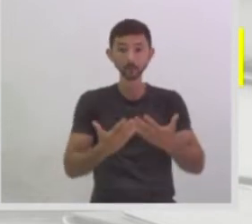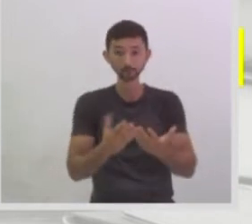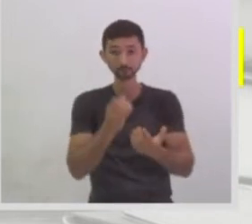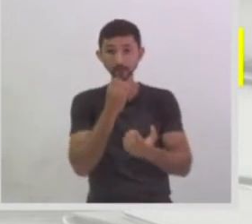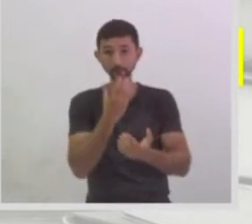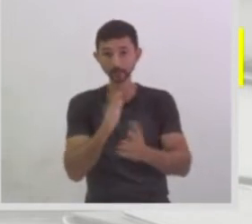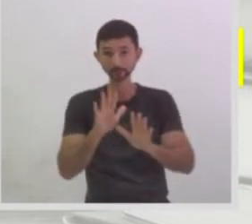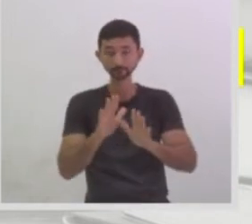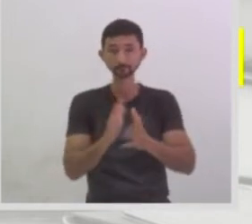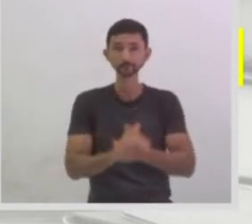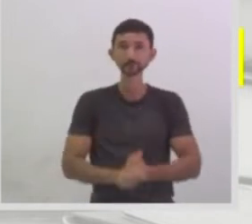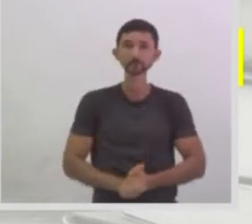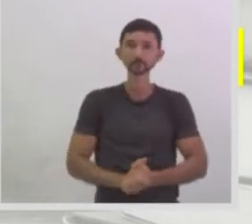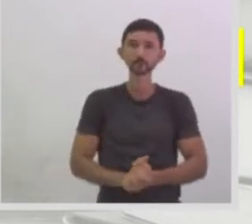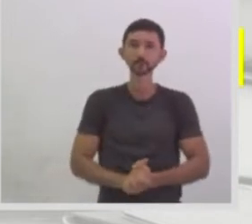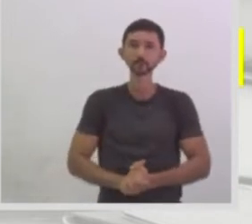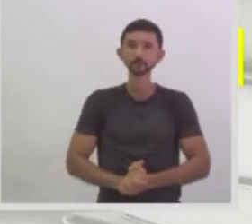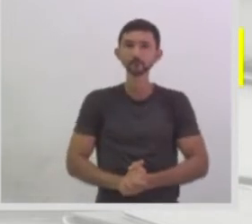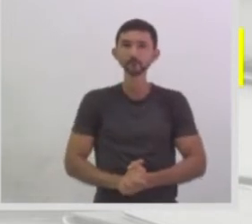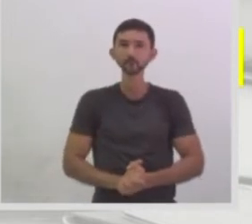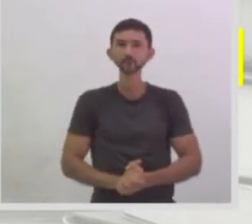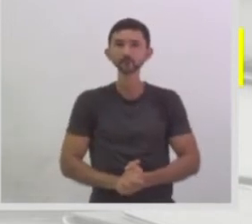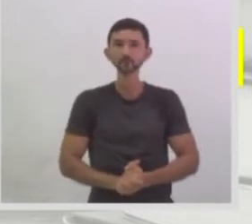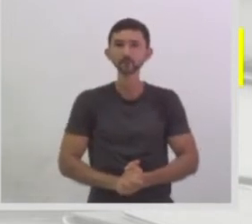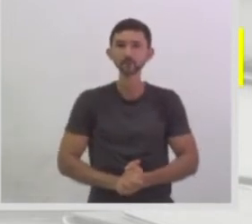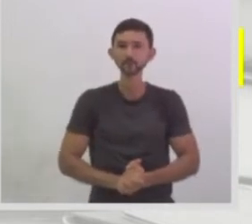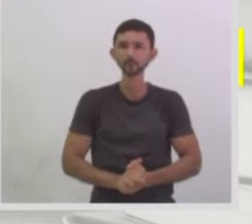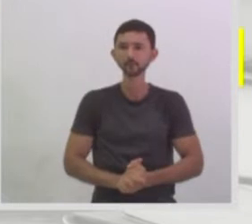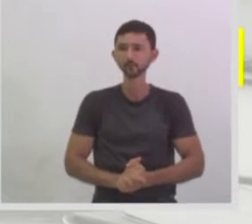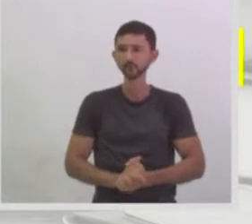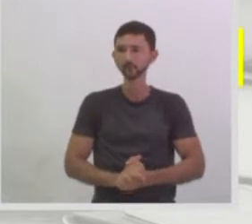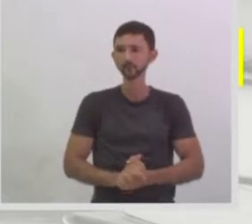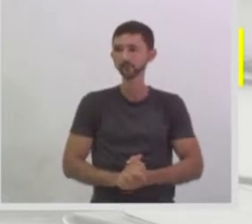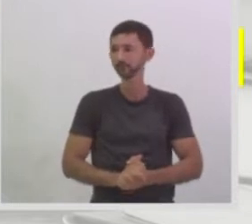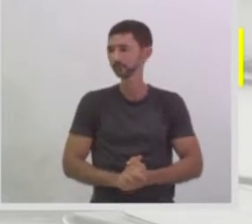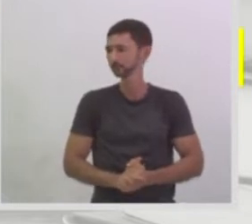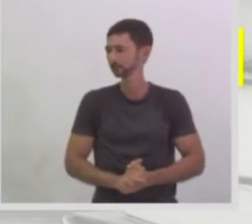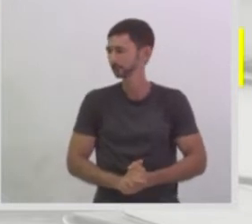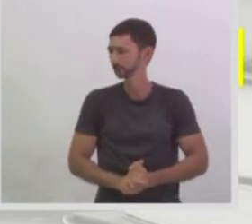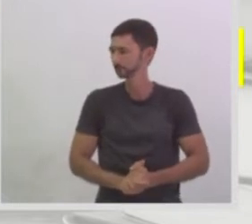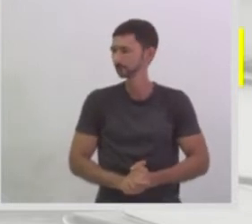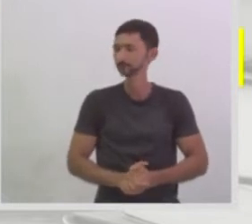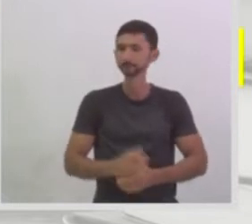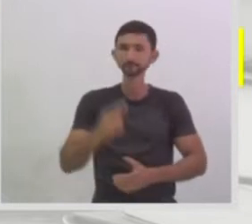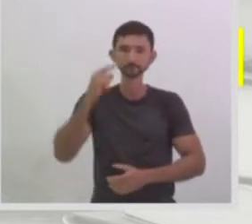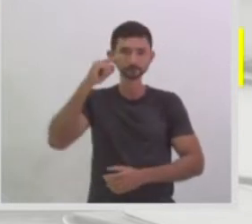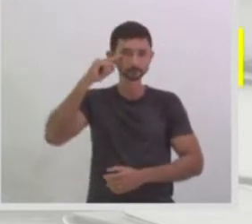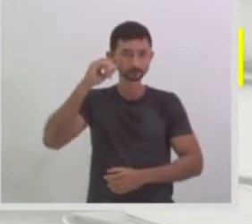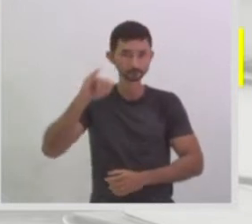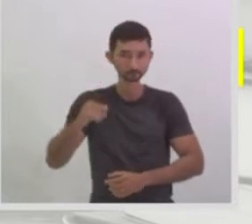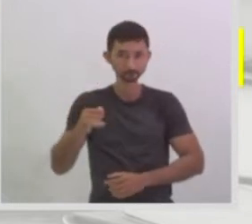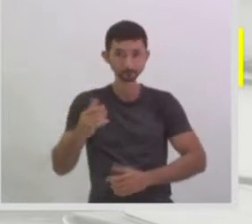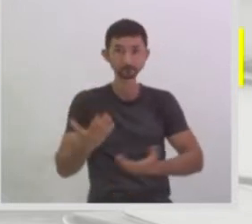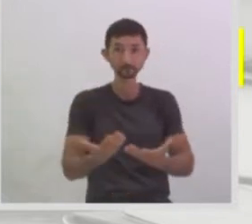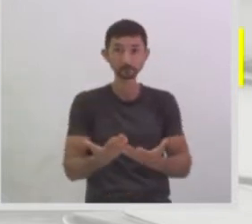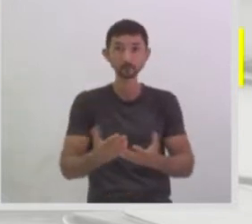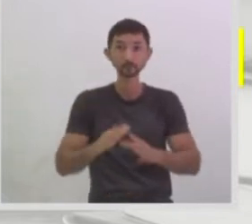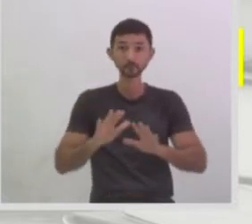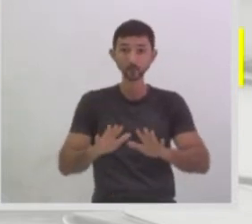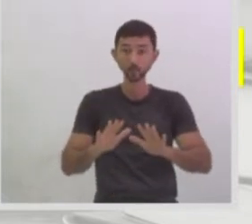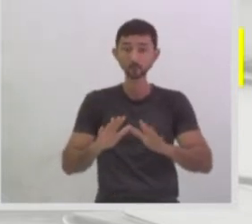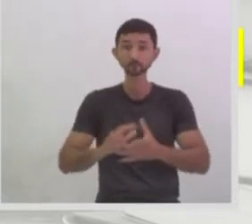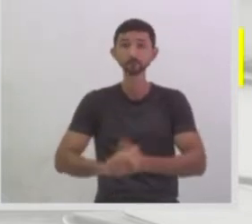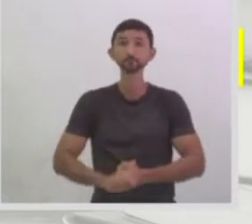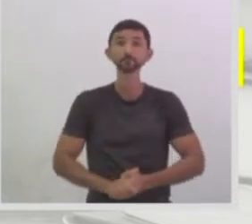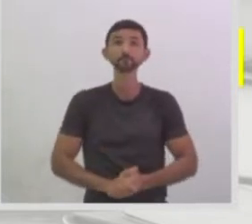no Japão, que é um outro exemplo que nós podemos dar, a mitologia japonesa, ou a religião